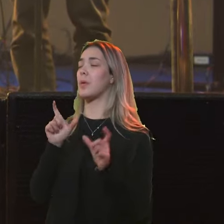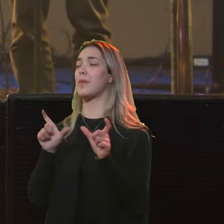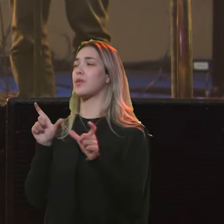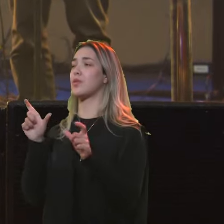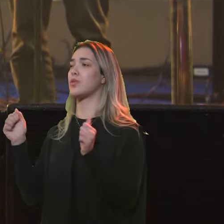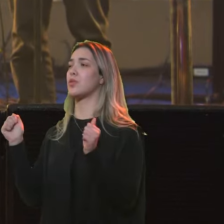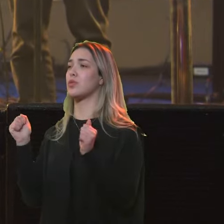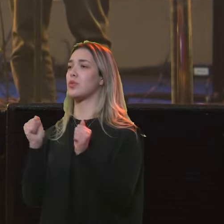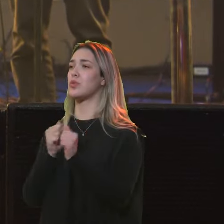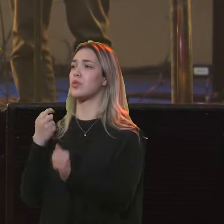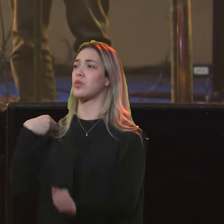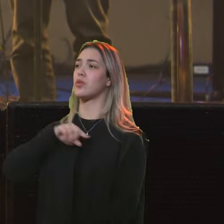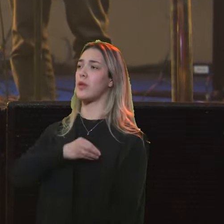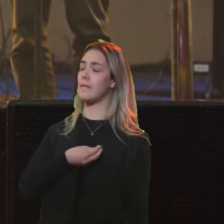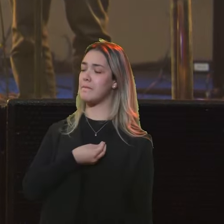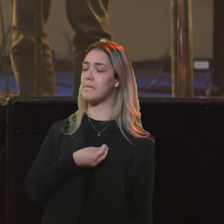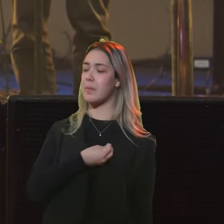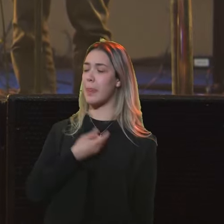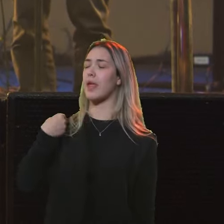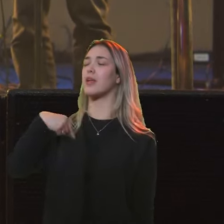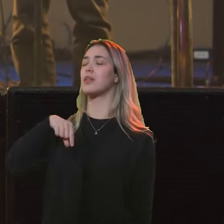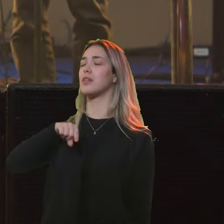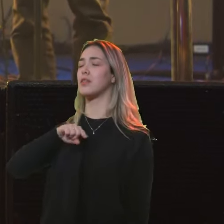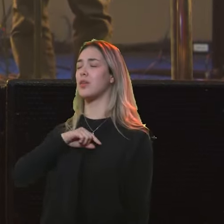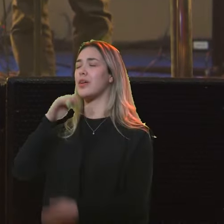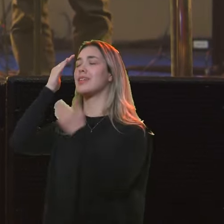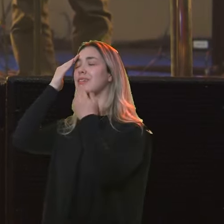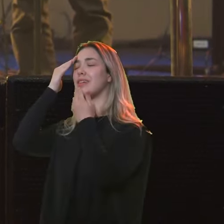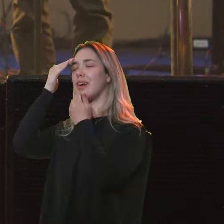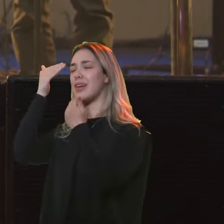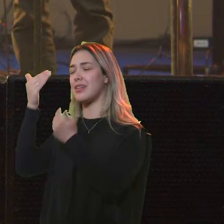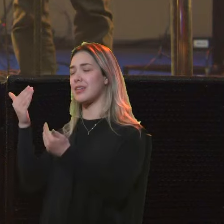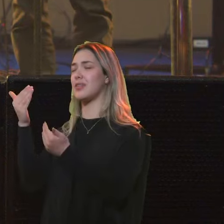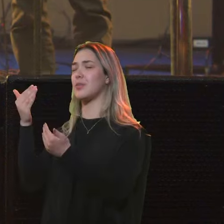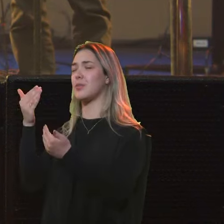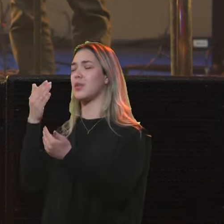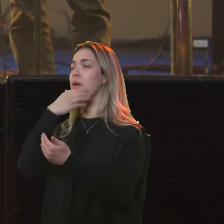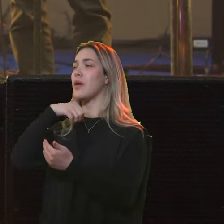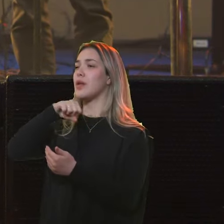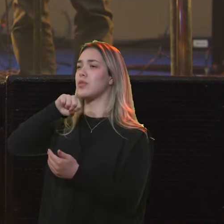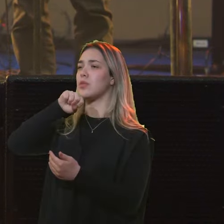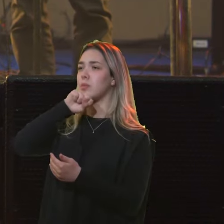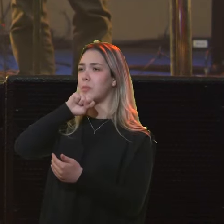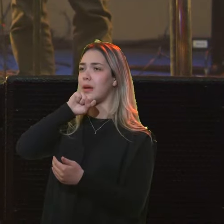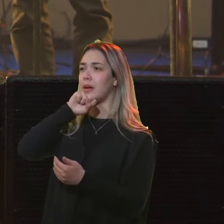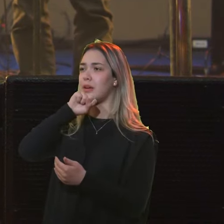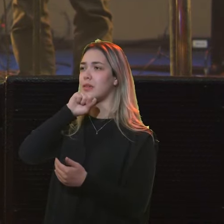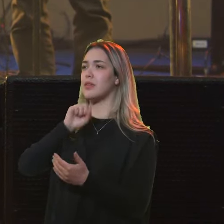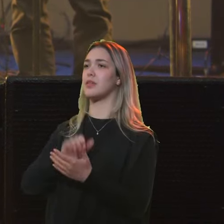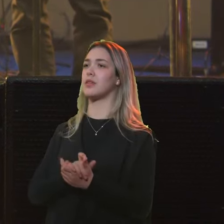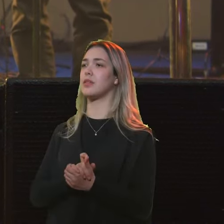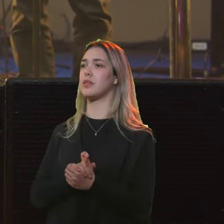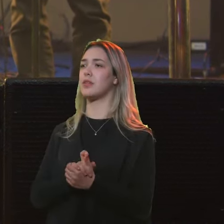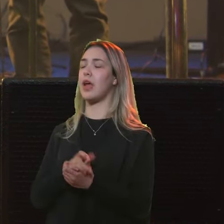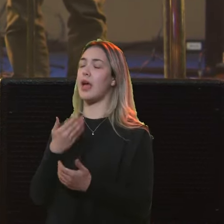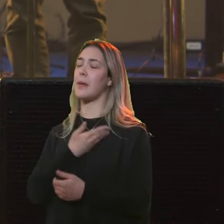vida. Nós somos satisfeitos com os nossos namorados, com os nossos pais, com os nossos amigos, com a nossa